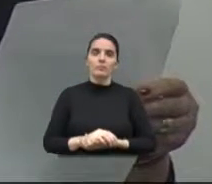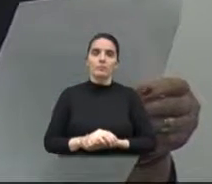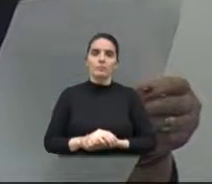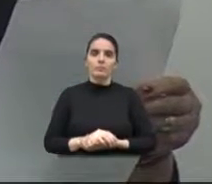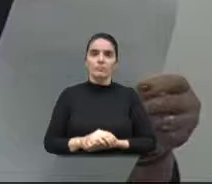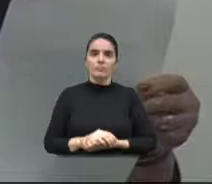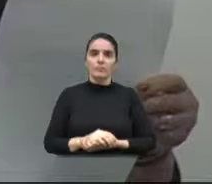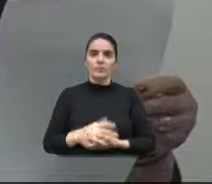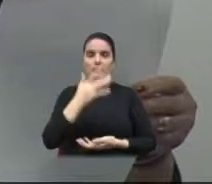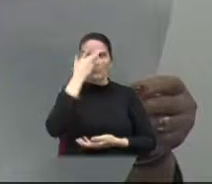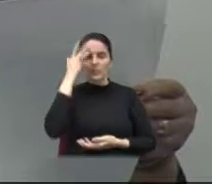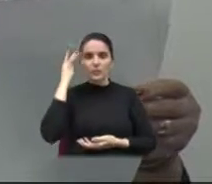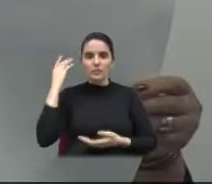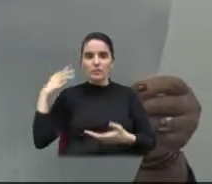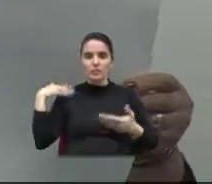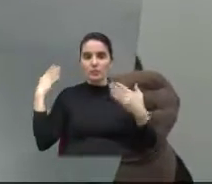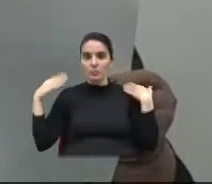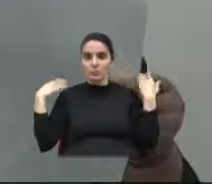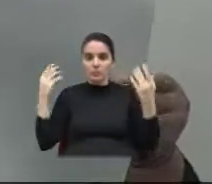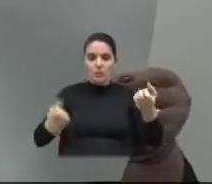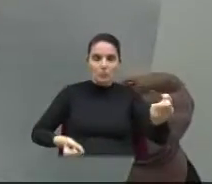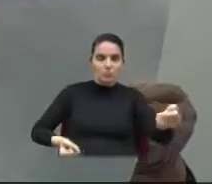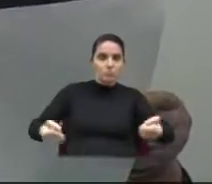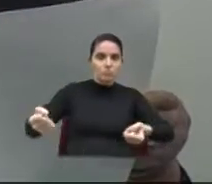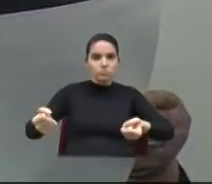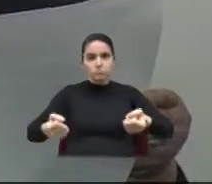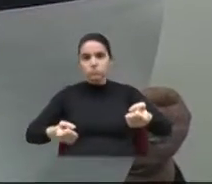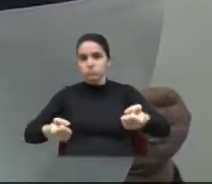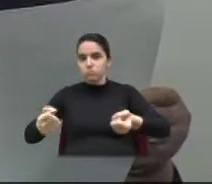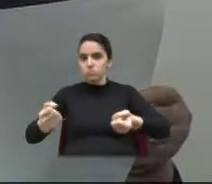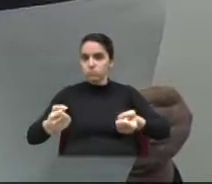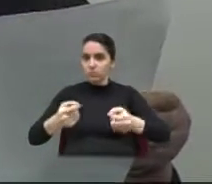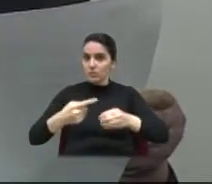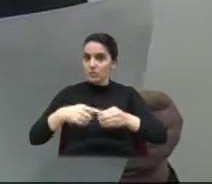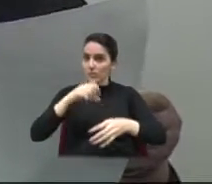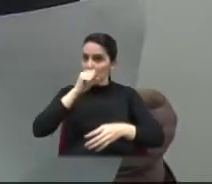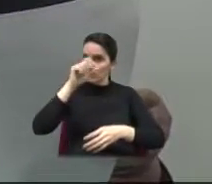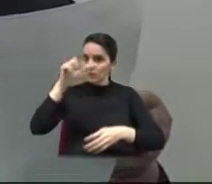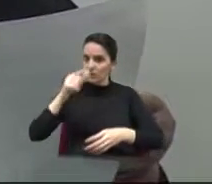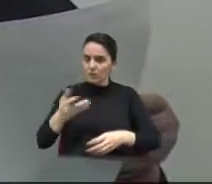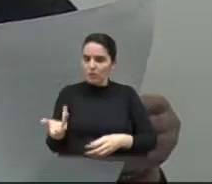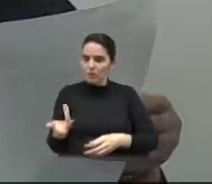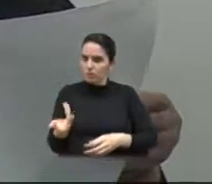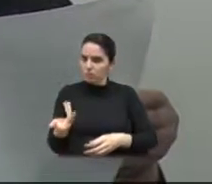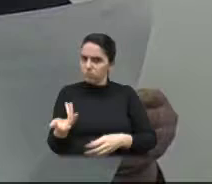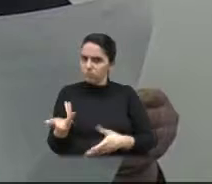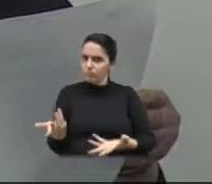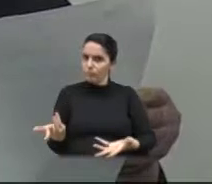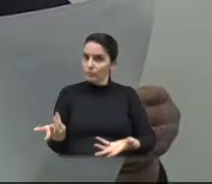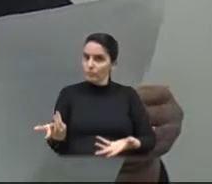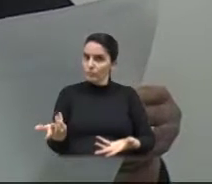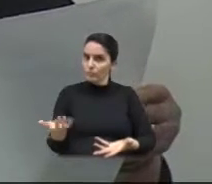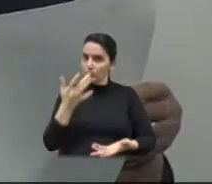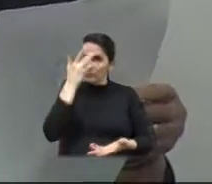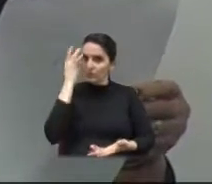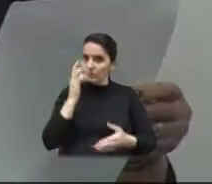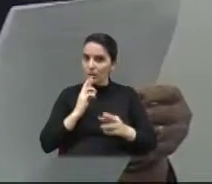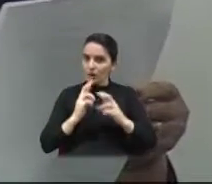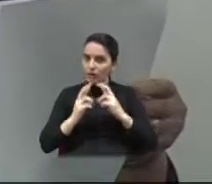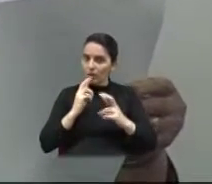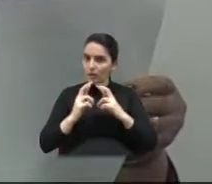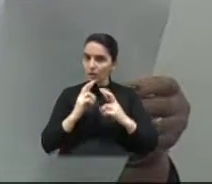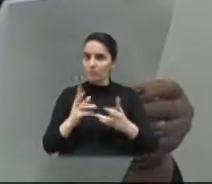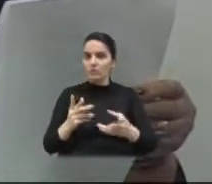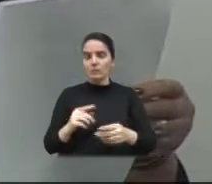de motoristas que conduzem aqui os ônibus da nossa cidade. Está correndo muito, e, enfim, não seria